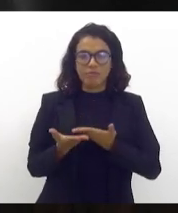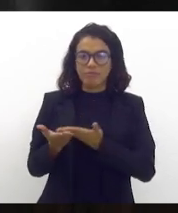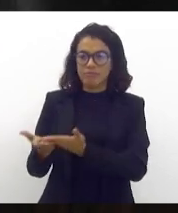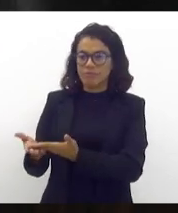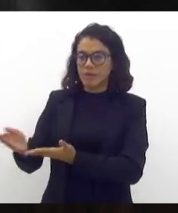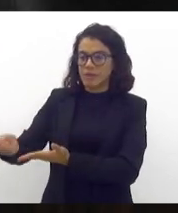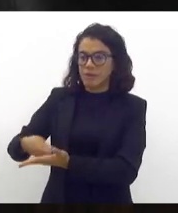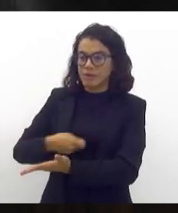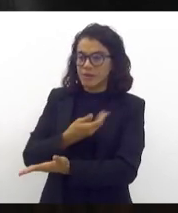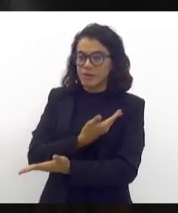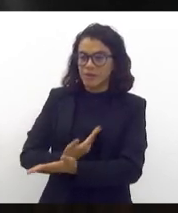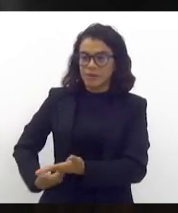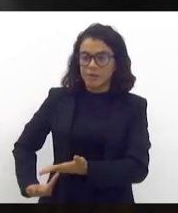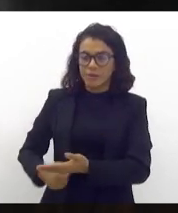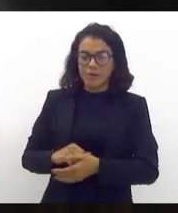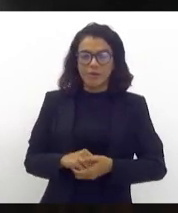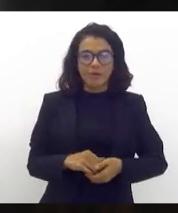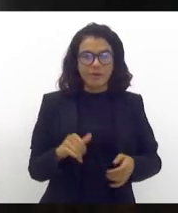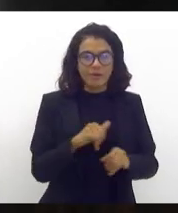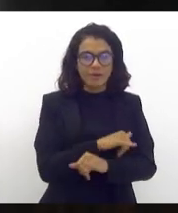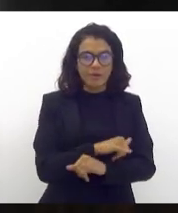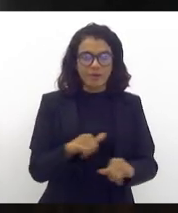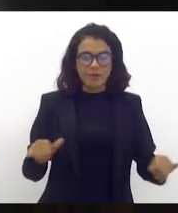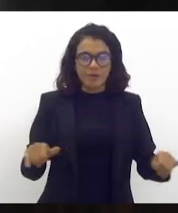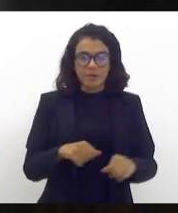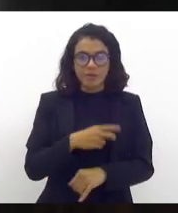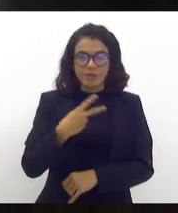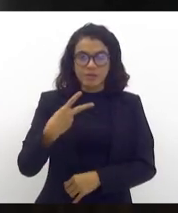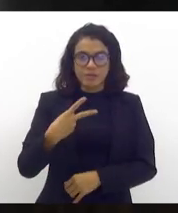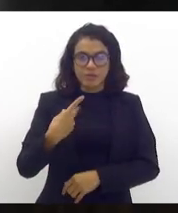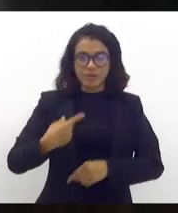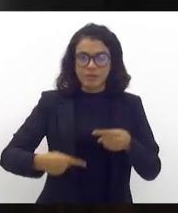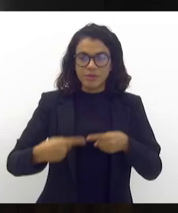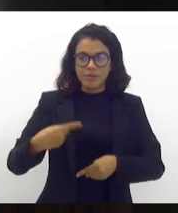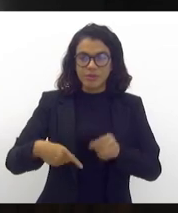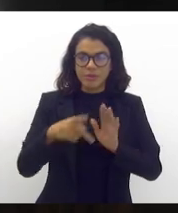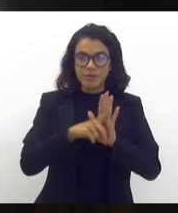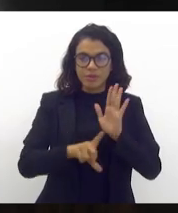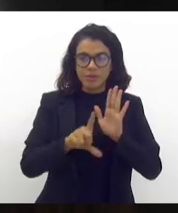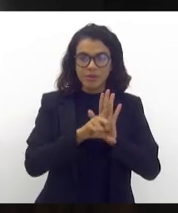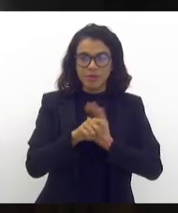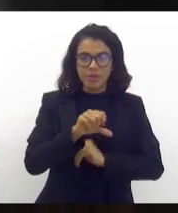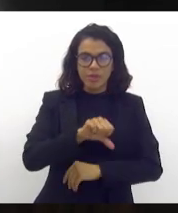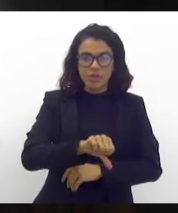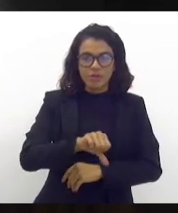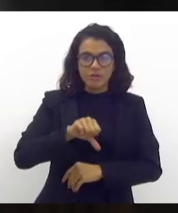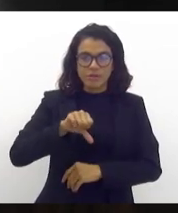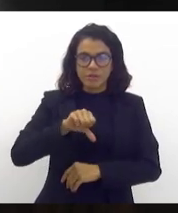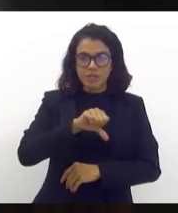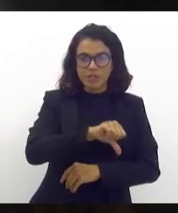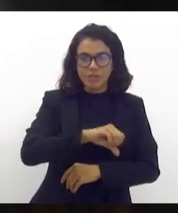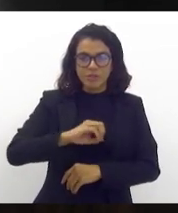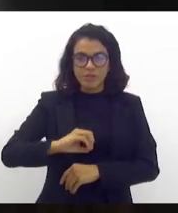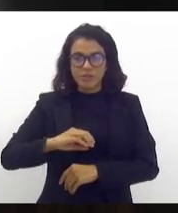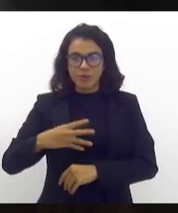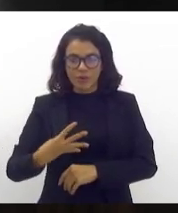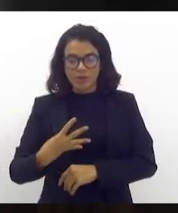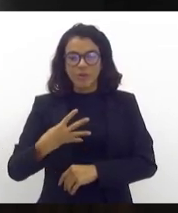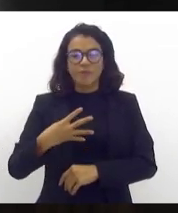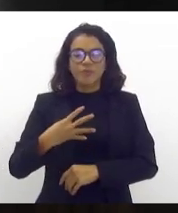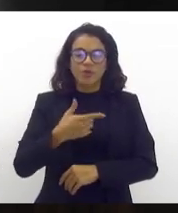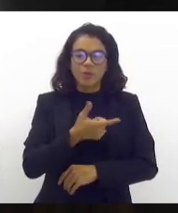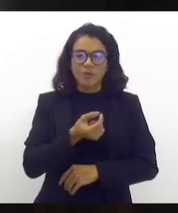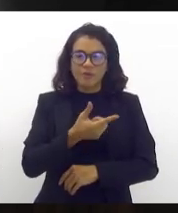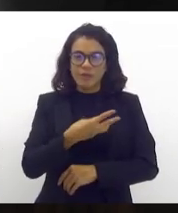autógrafo. Anuncio, em segunda discussão, projeto de lei número 904 de